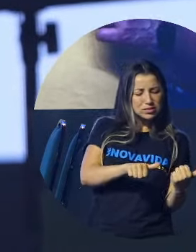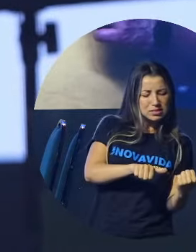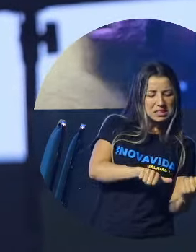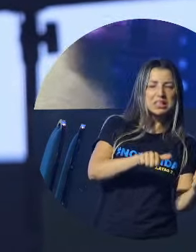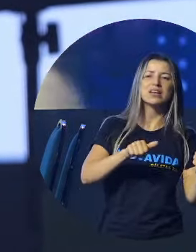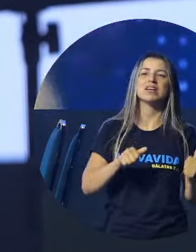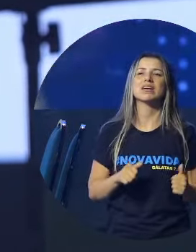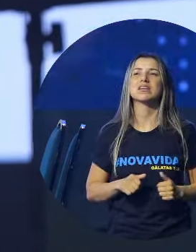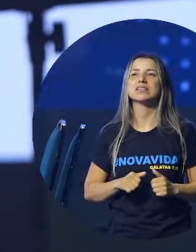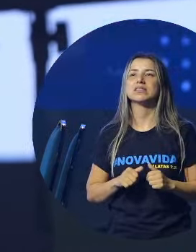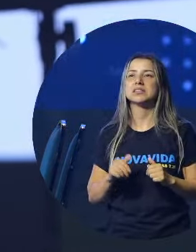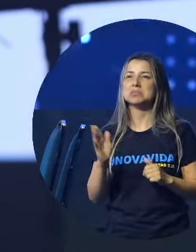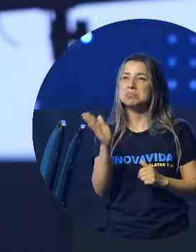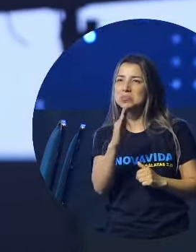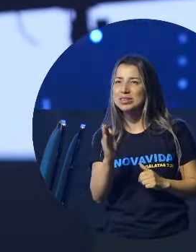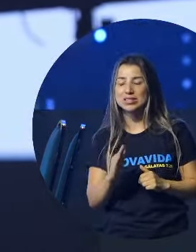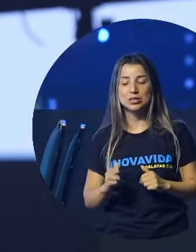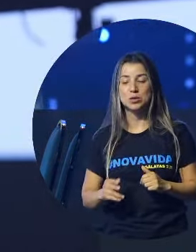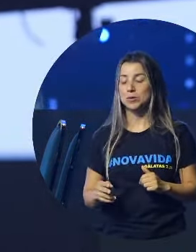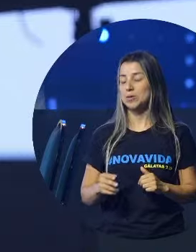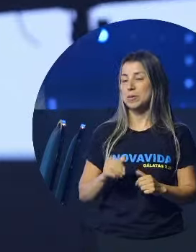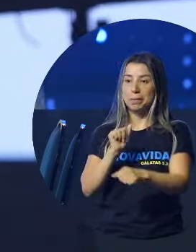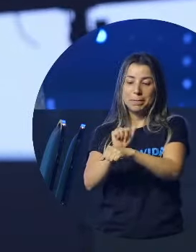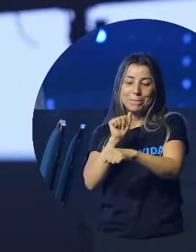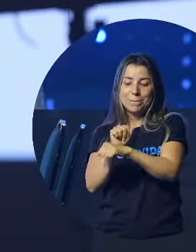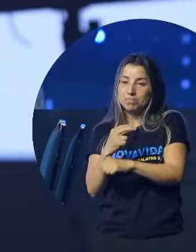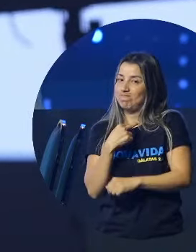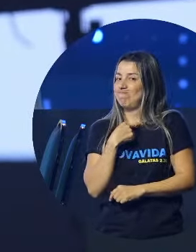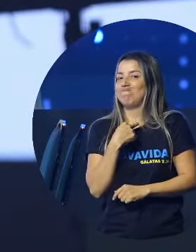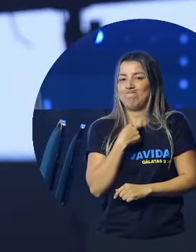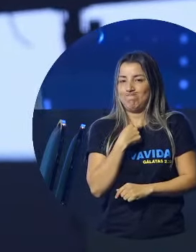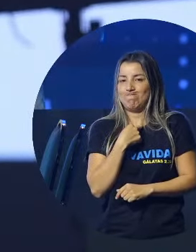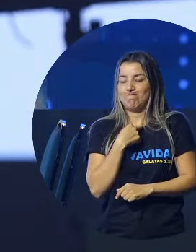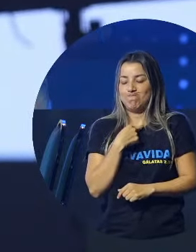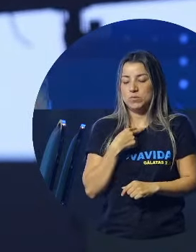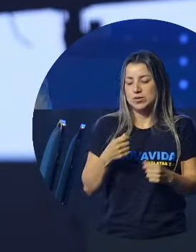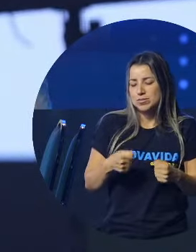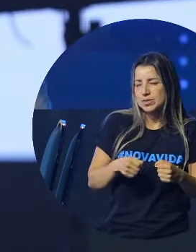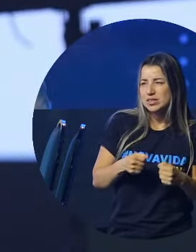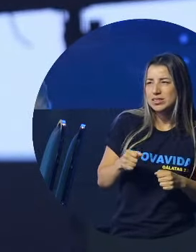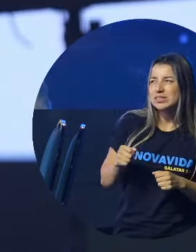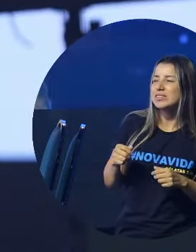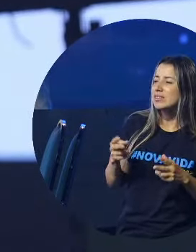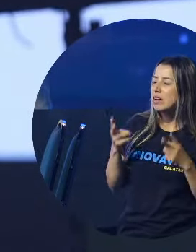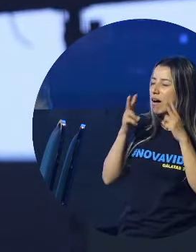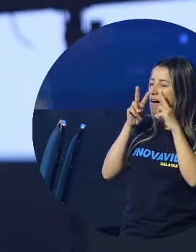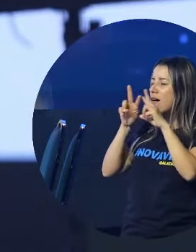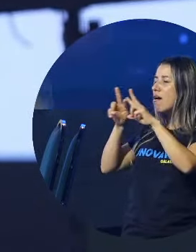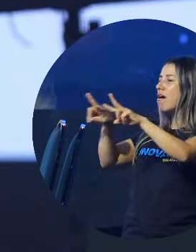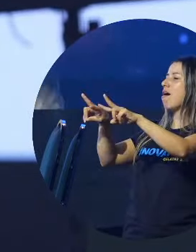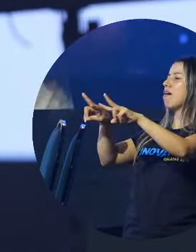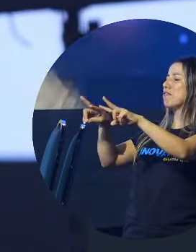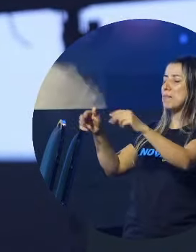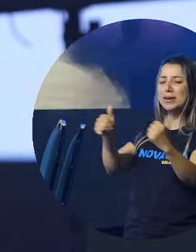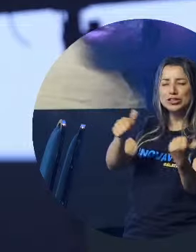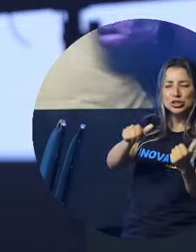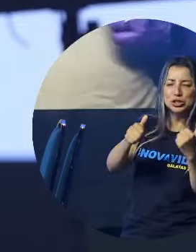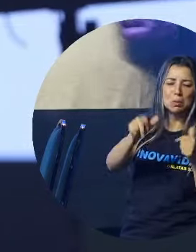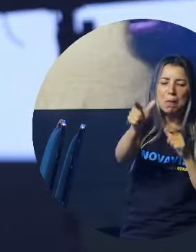batistérios dos batistas brasileiros não podem parar. Precisamos ouvir os barulhos das águas nos templos das nossas igrejas, glorificando a